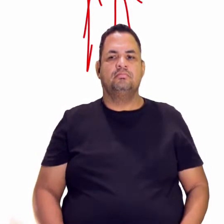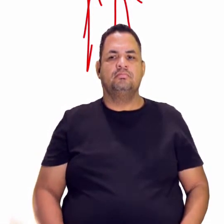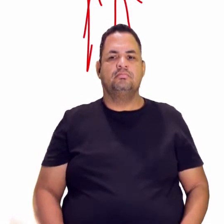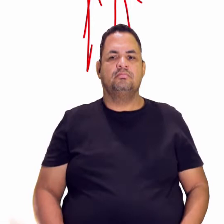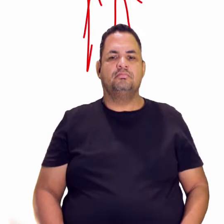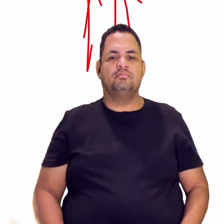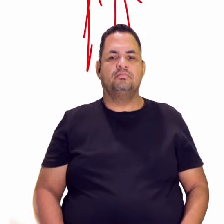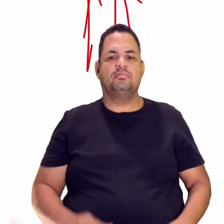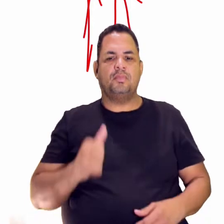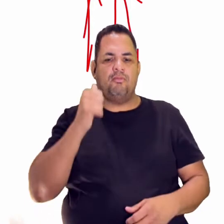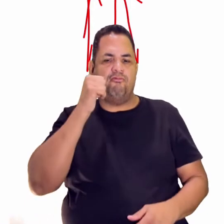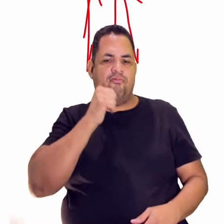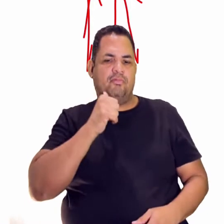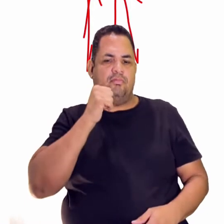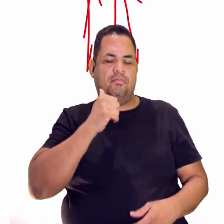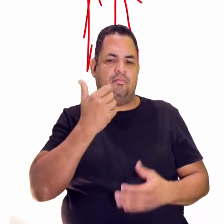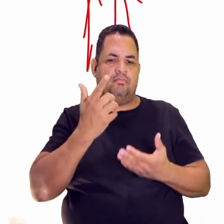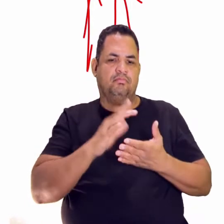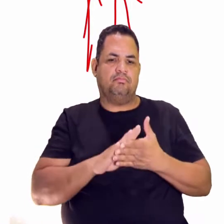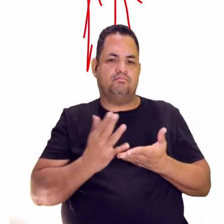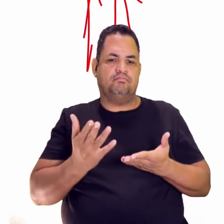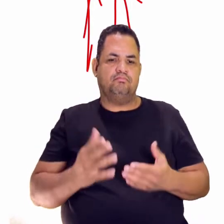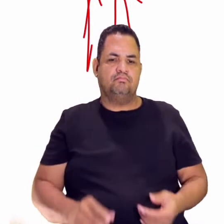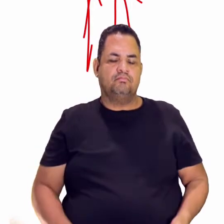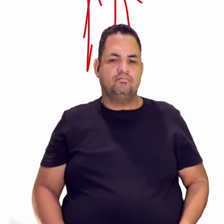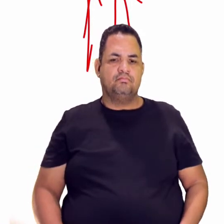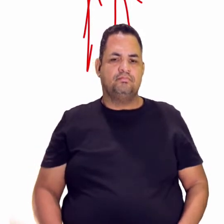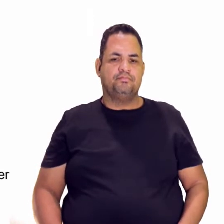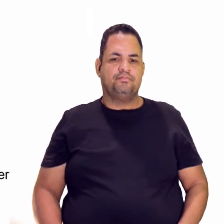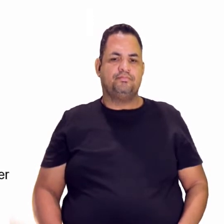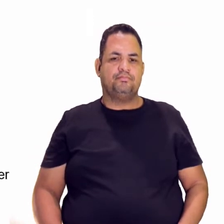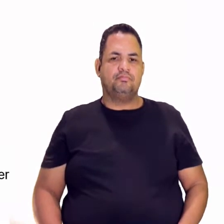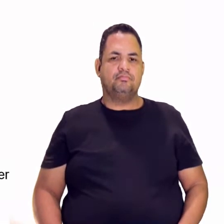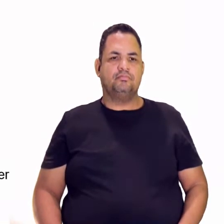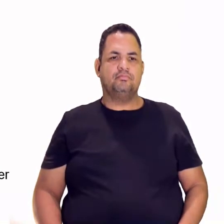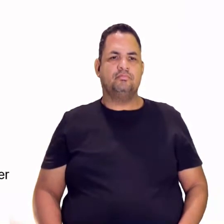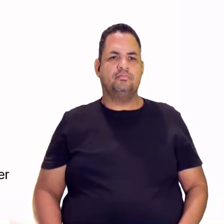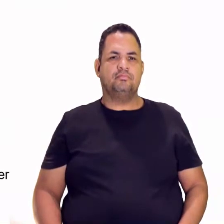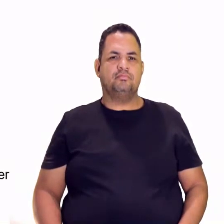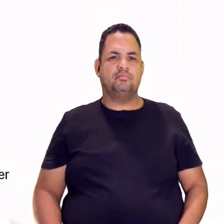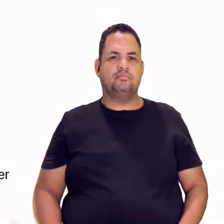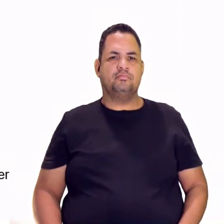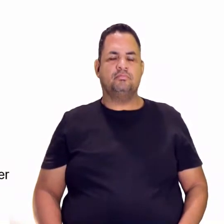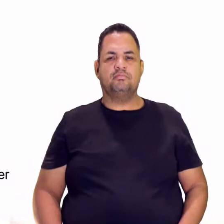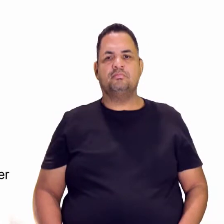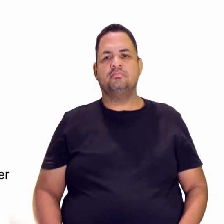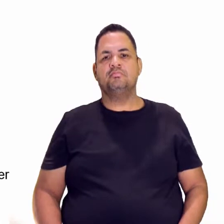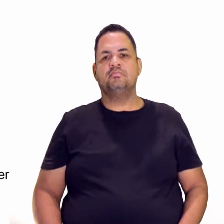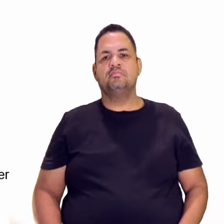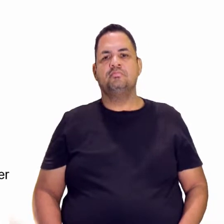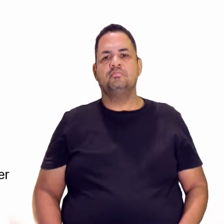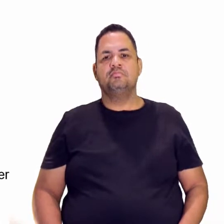da causa feminina. Então, ela vai colocando aí, vamos ver aqui algumas obras, né?